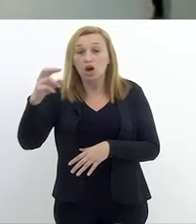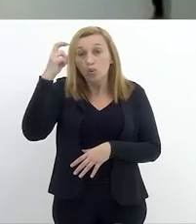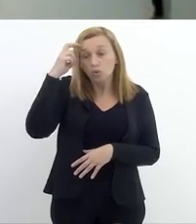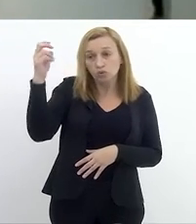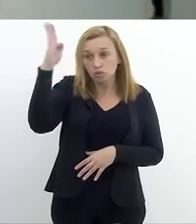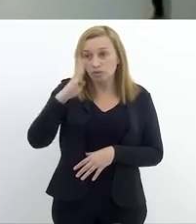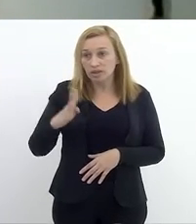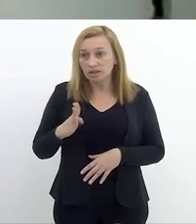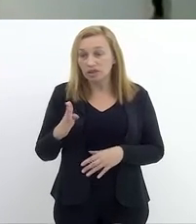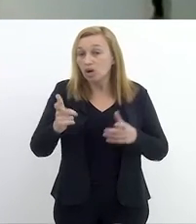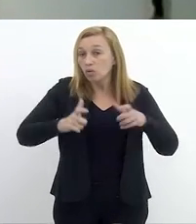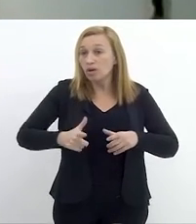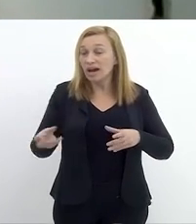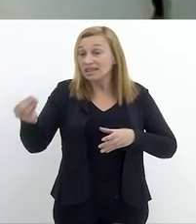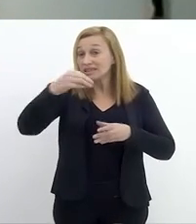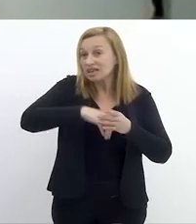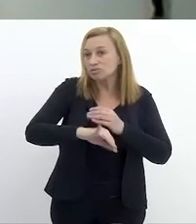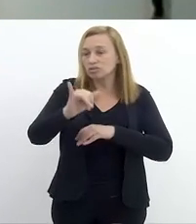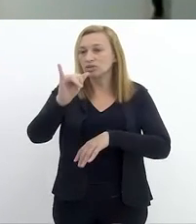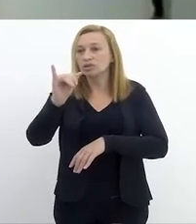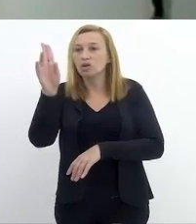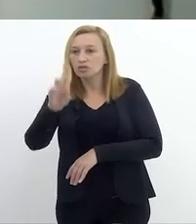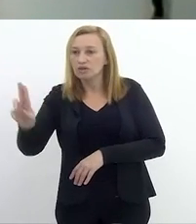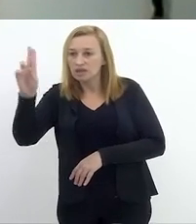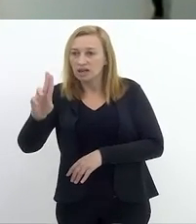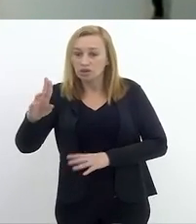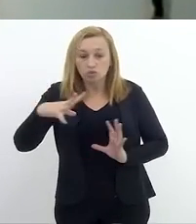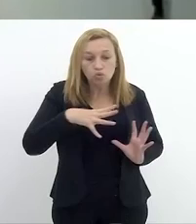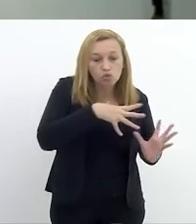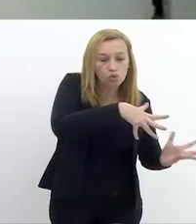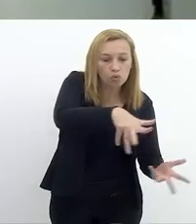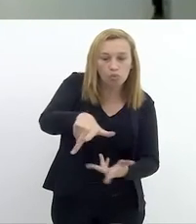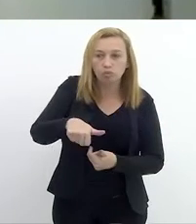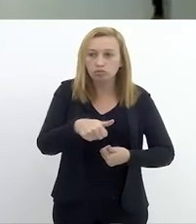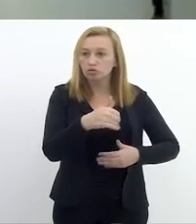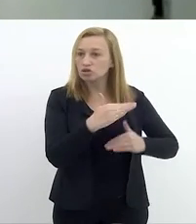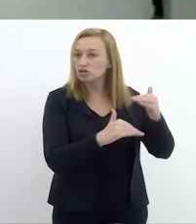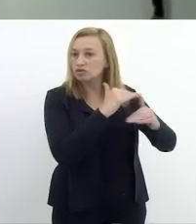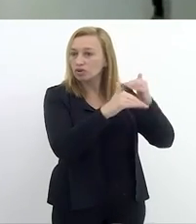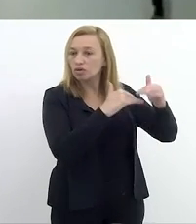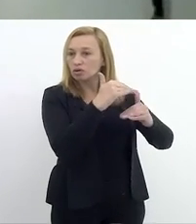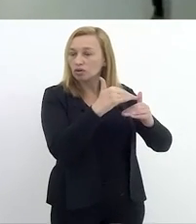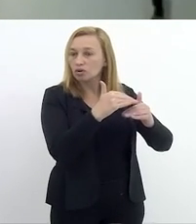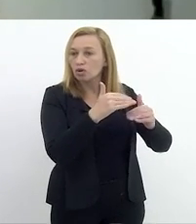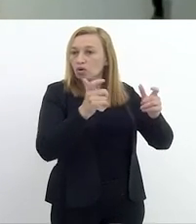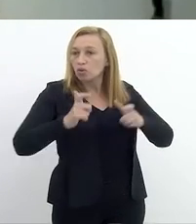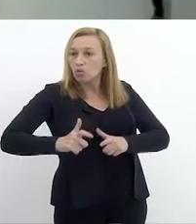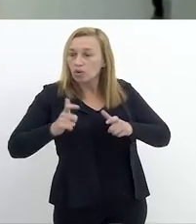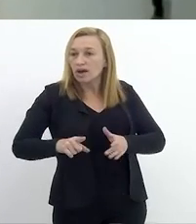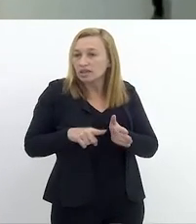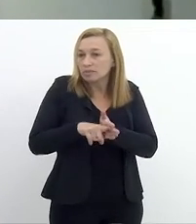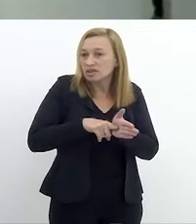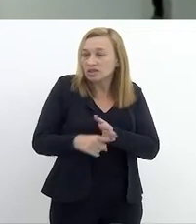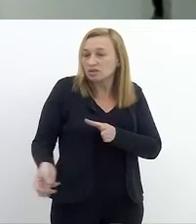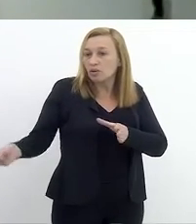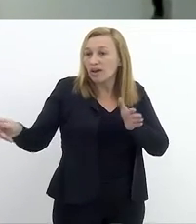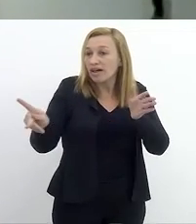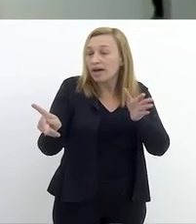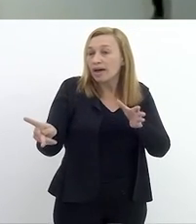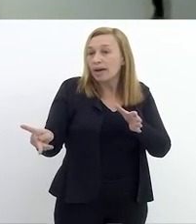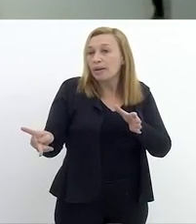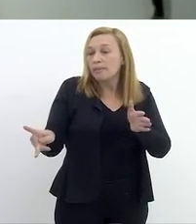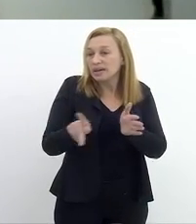Na cultura brasileira, o lugar de pesquisador é na universidade, enquanto no mundo desenvolvido, o lugar de pesquisador é